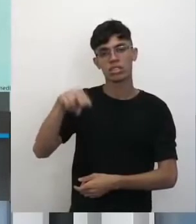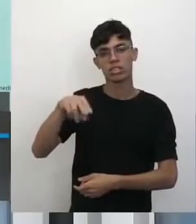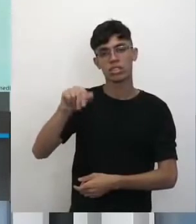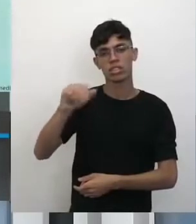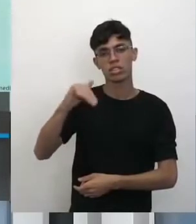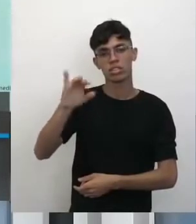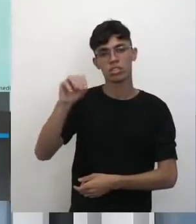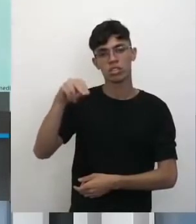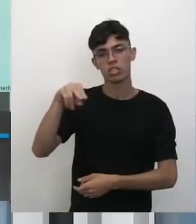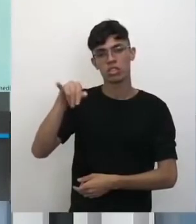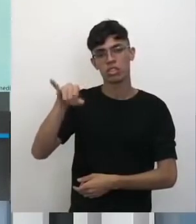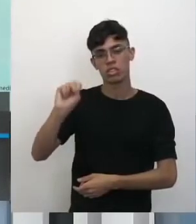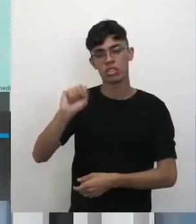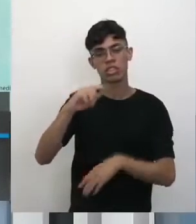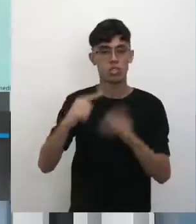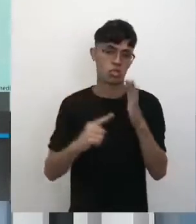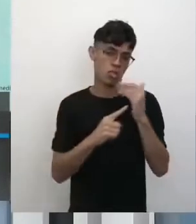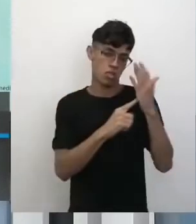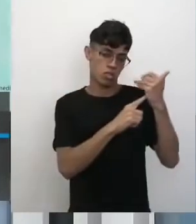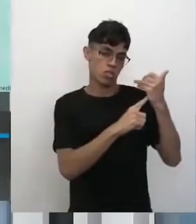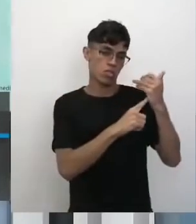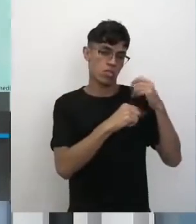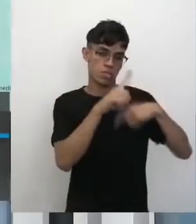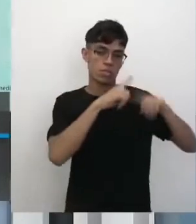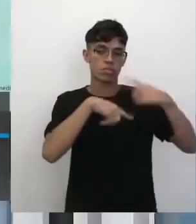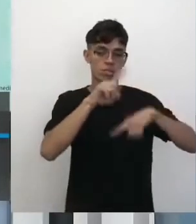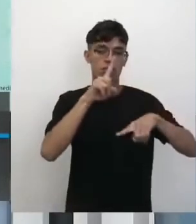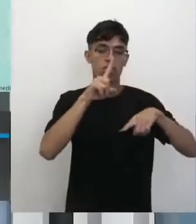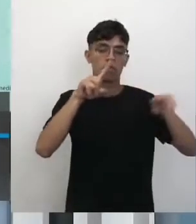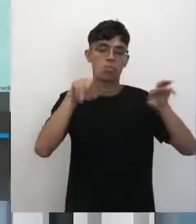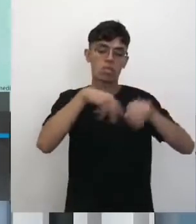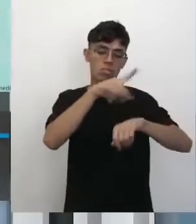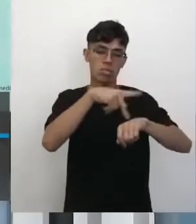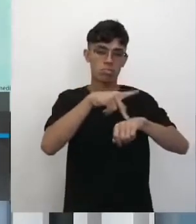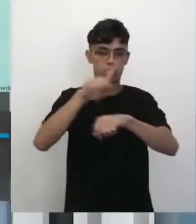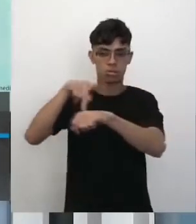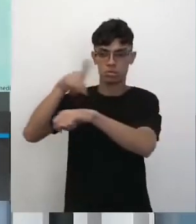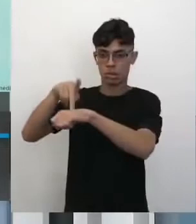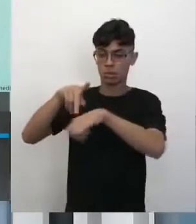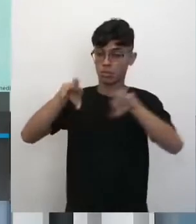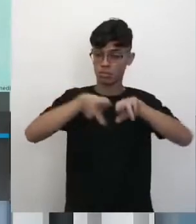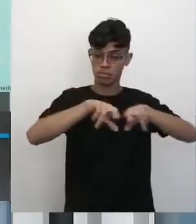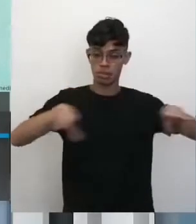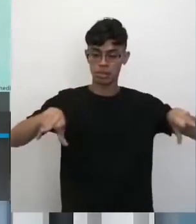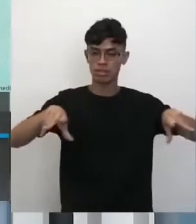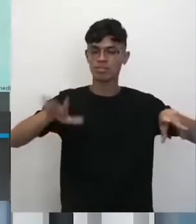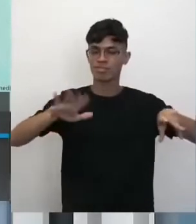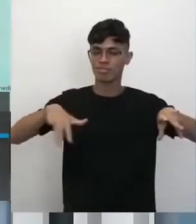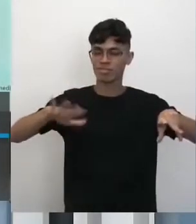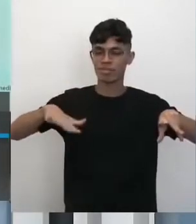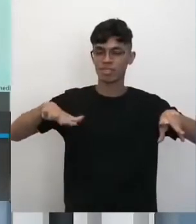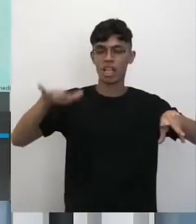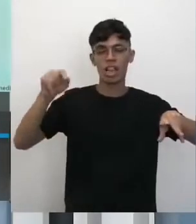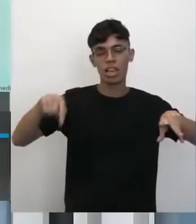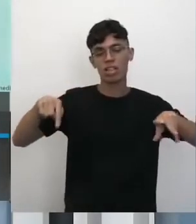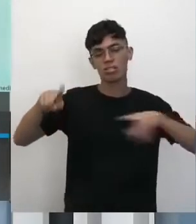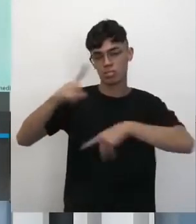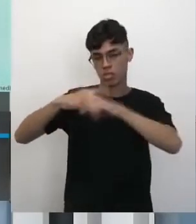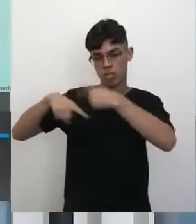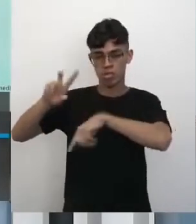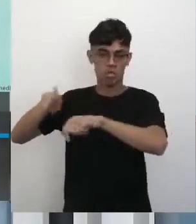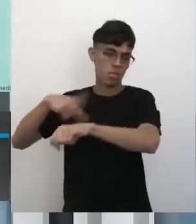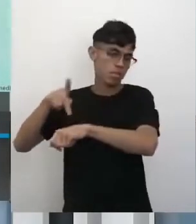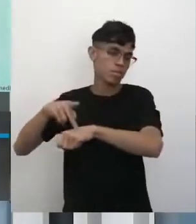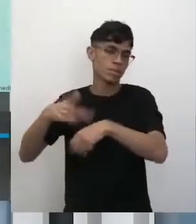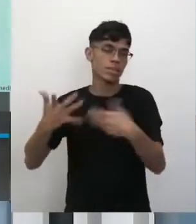evoluindo, tecnologia se evoluindo, eles acabam se diferenciando desses países que a gente fala países em desenvolvimento, né? Porque